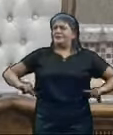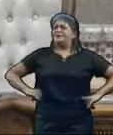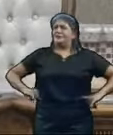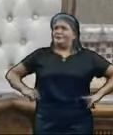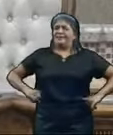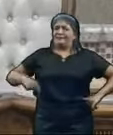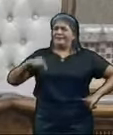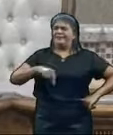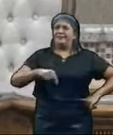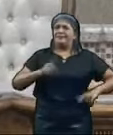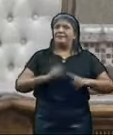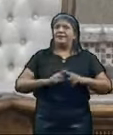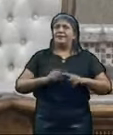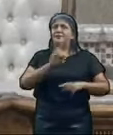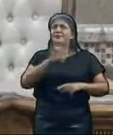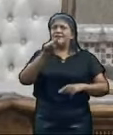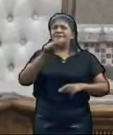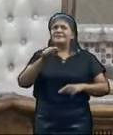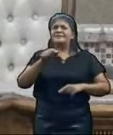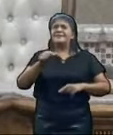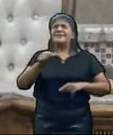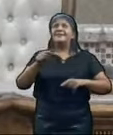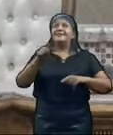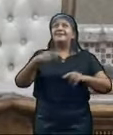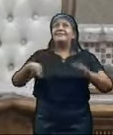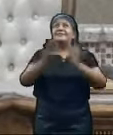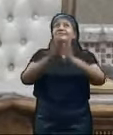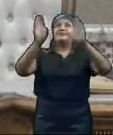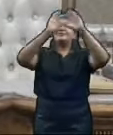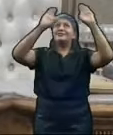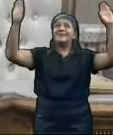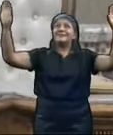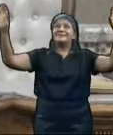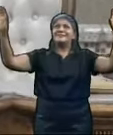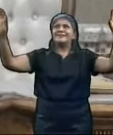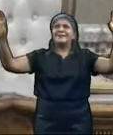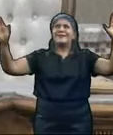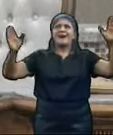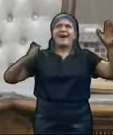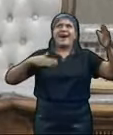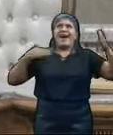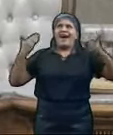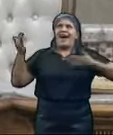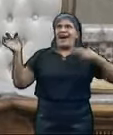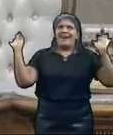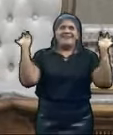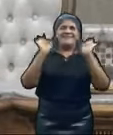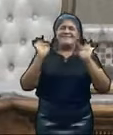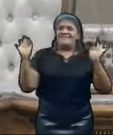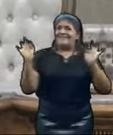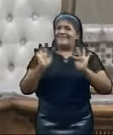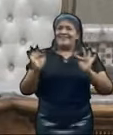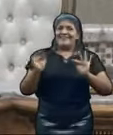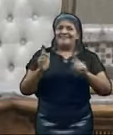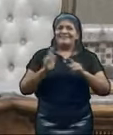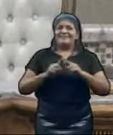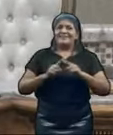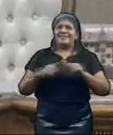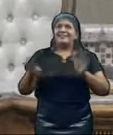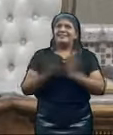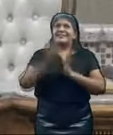o já são considerados por Deus ou bem-aventurados Benditos felizes